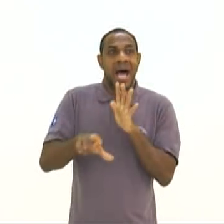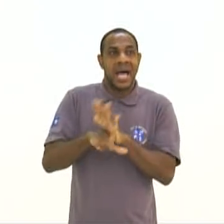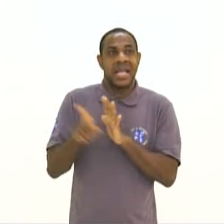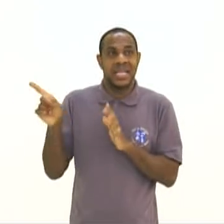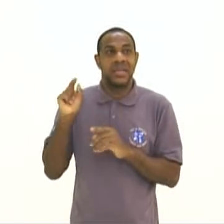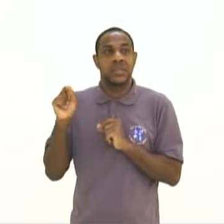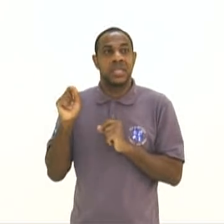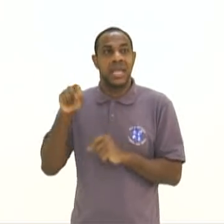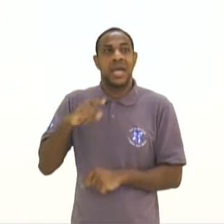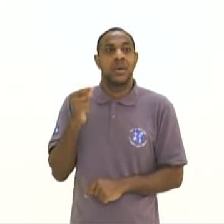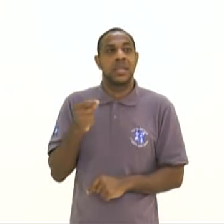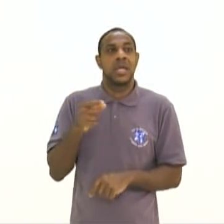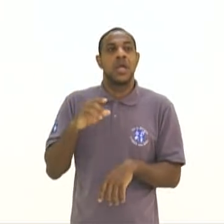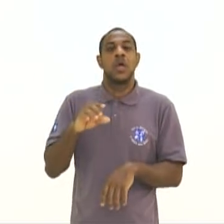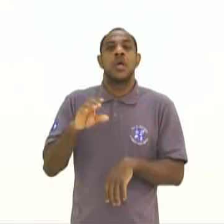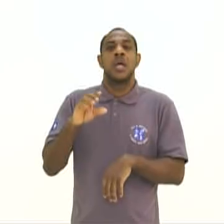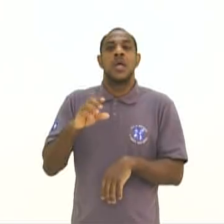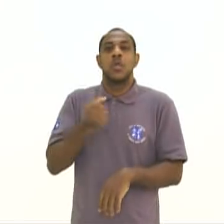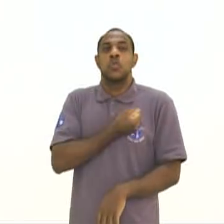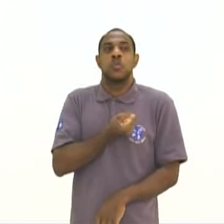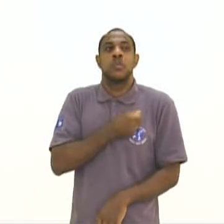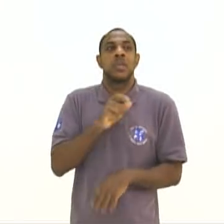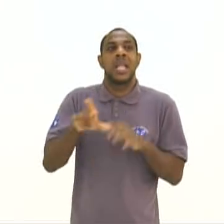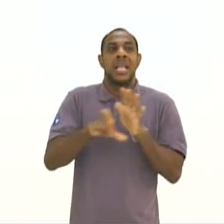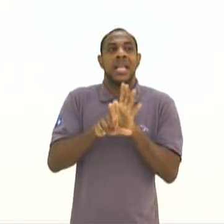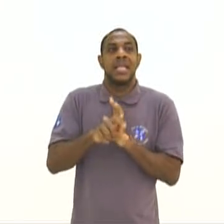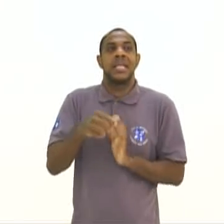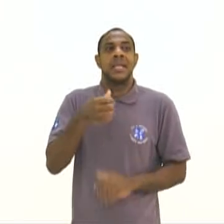que foi sancionada dia 28 de agosto de